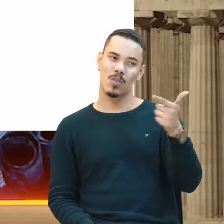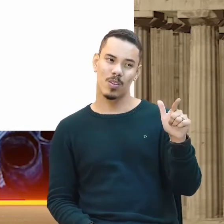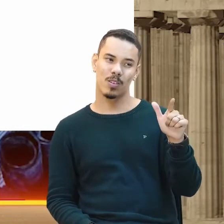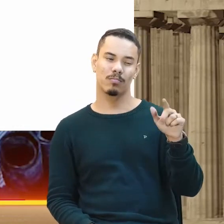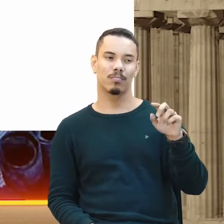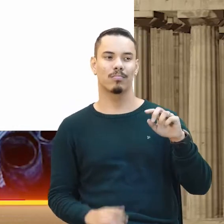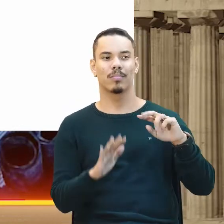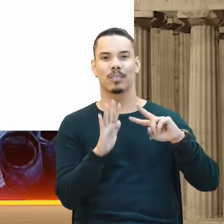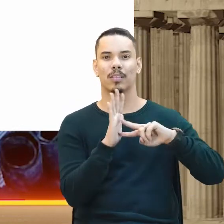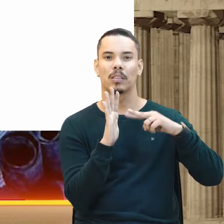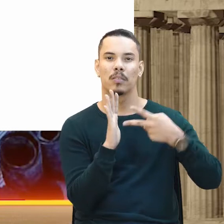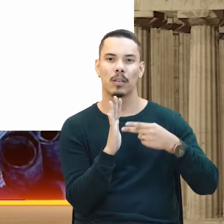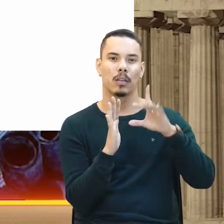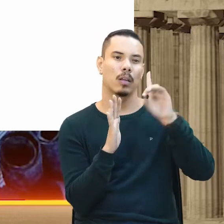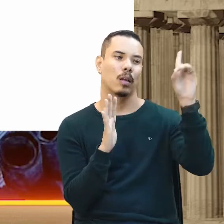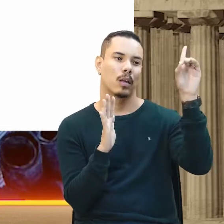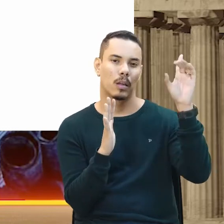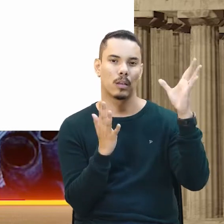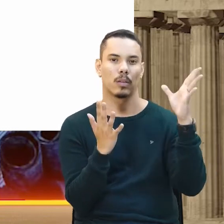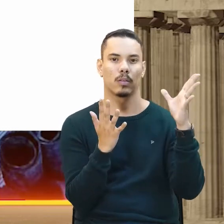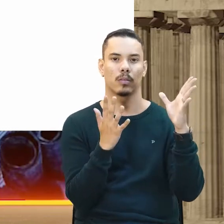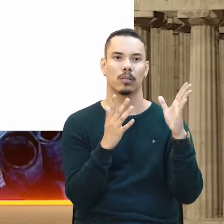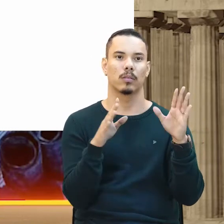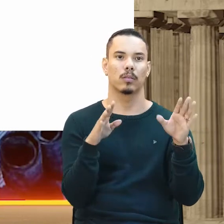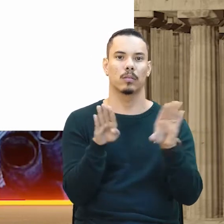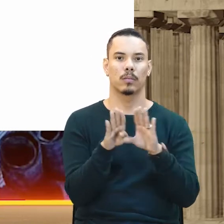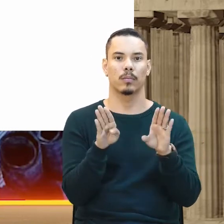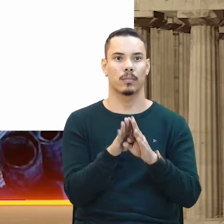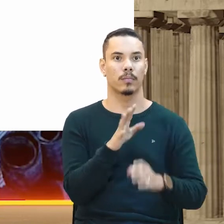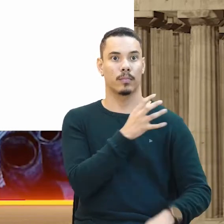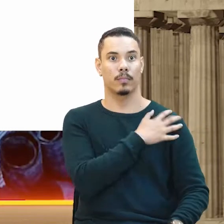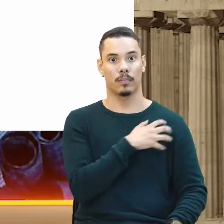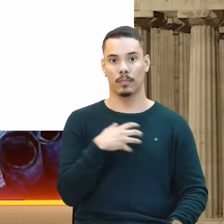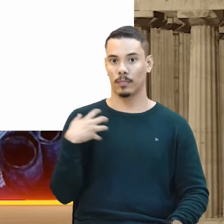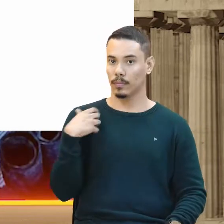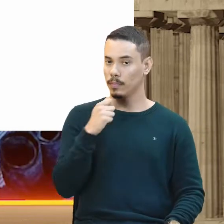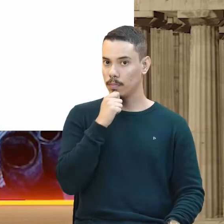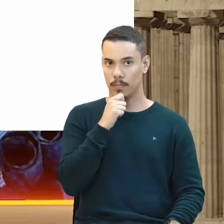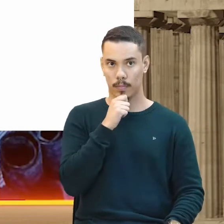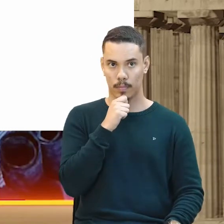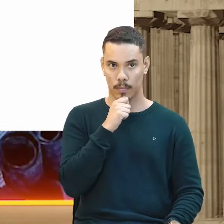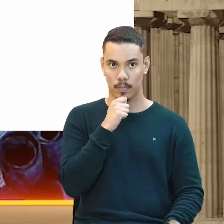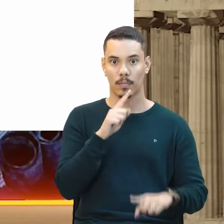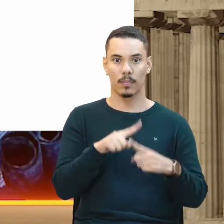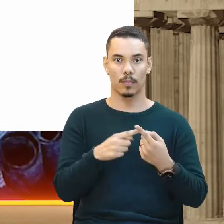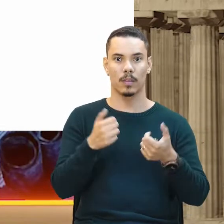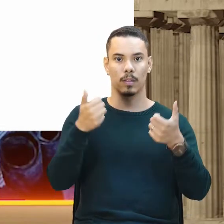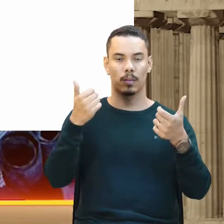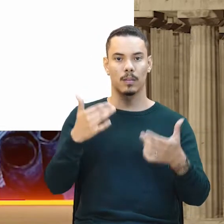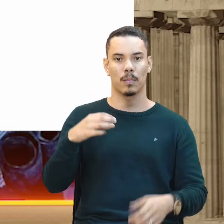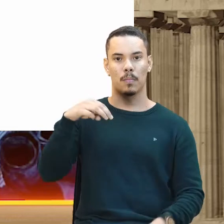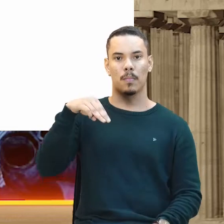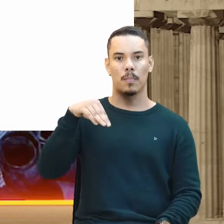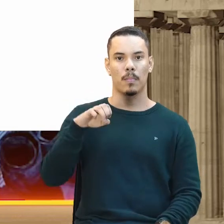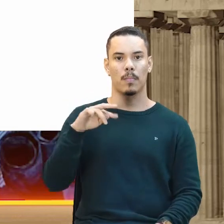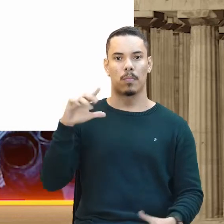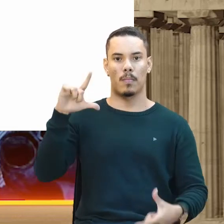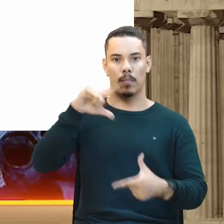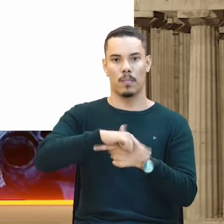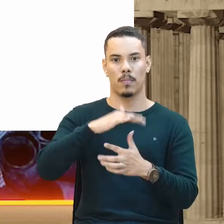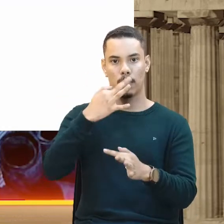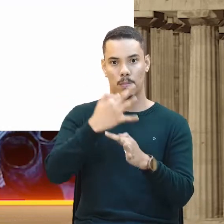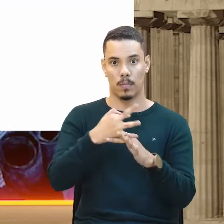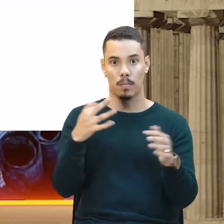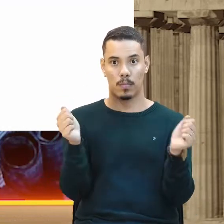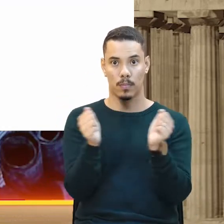reino de Deus. E que Aristóteles, apesar de que a gente não falou sobre isso, sobre a metafísica de Aristóteles,